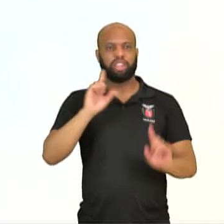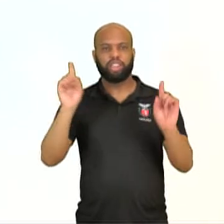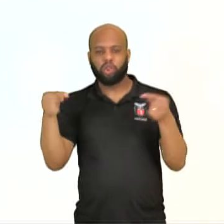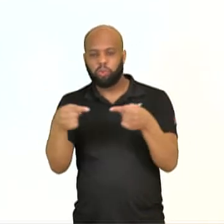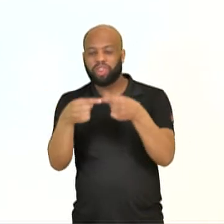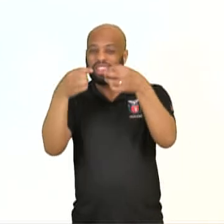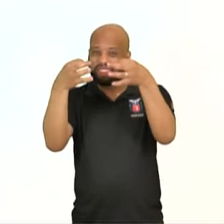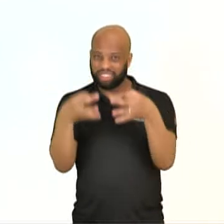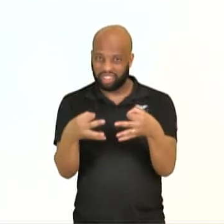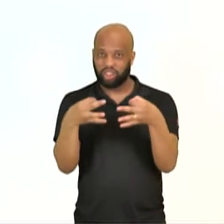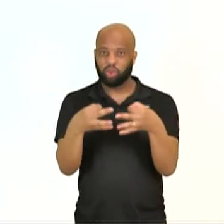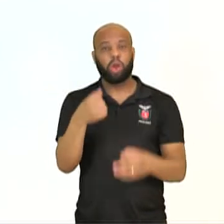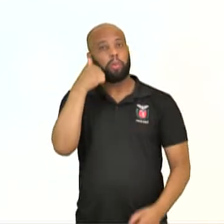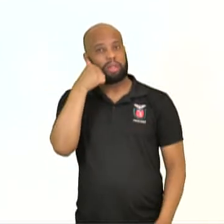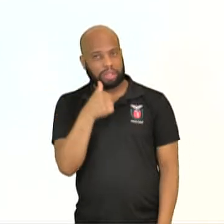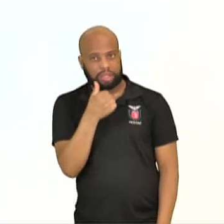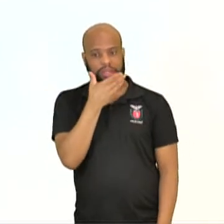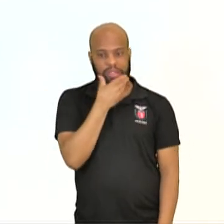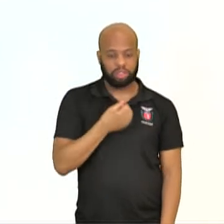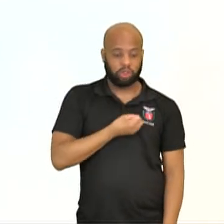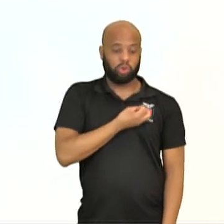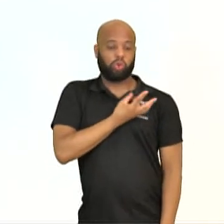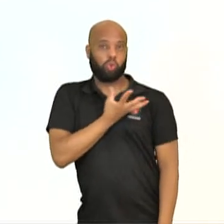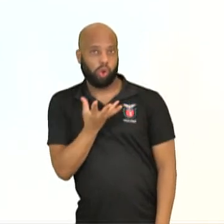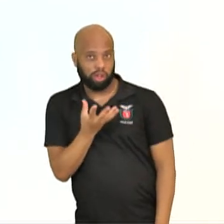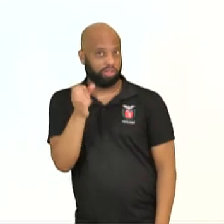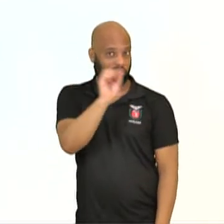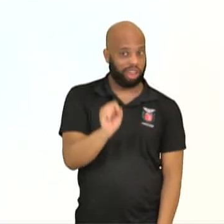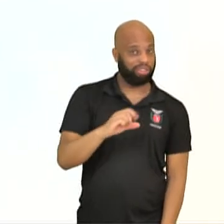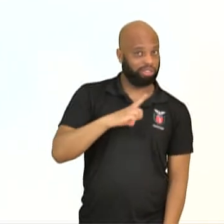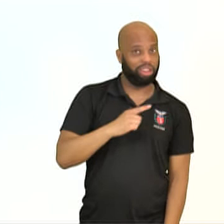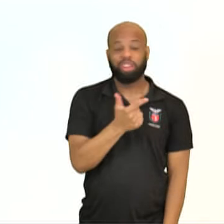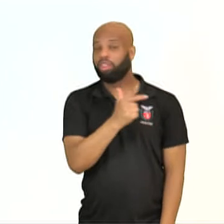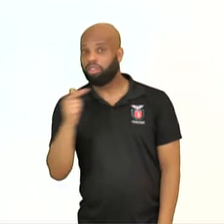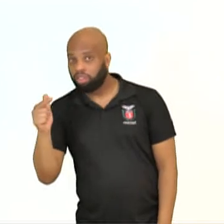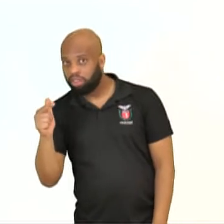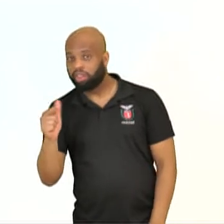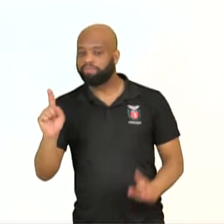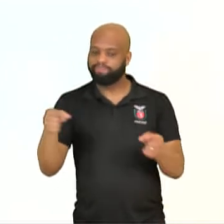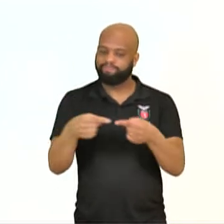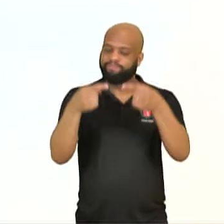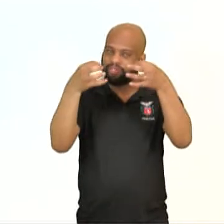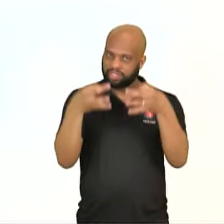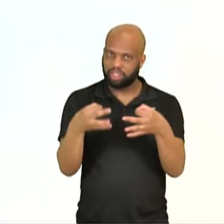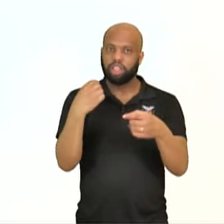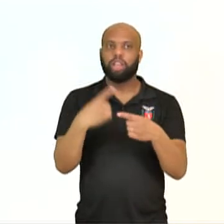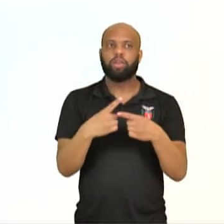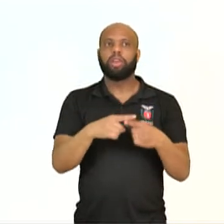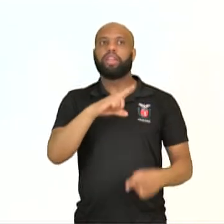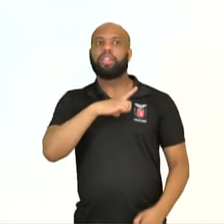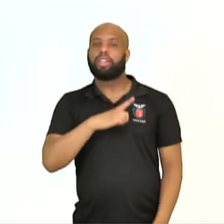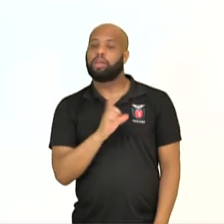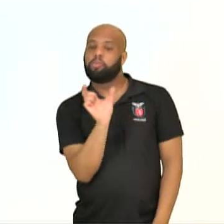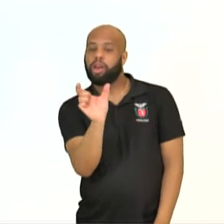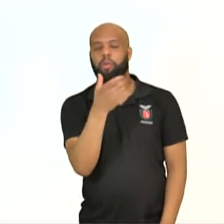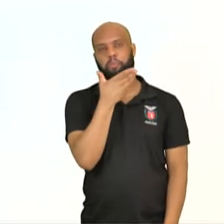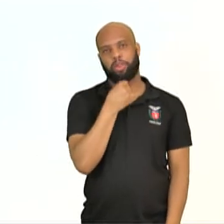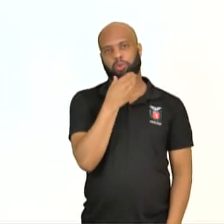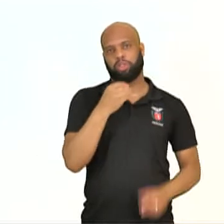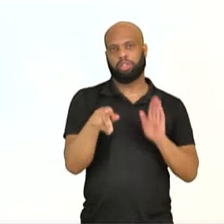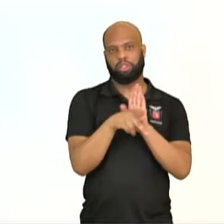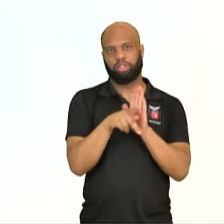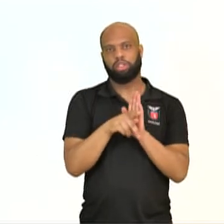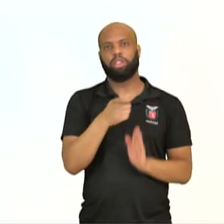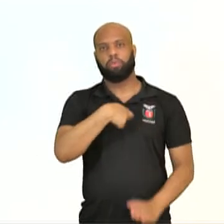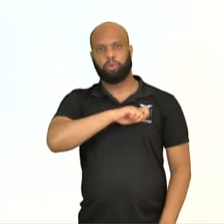artigo, com adjetivo. Por quê? Porque são palavras masculinas, a palavra é masculina em língua espanhola. Todos